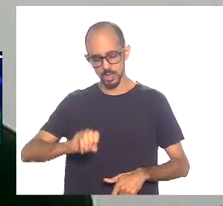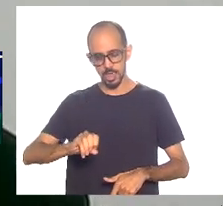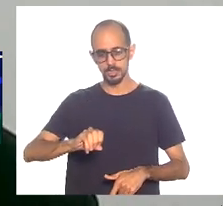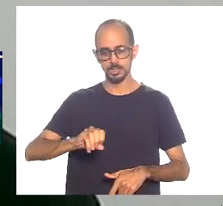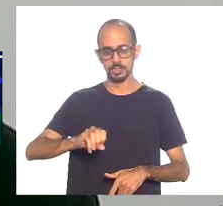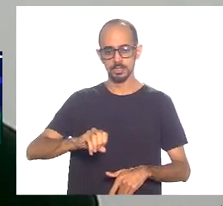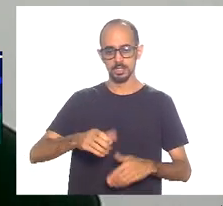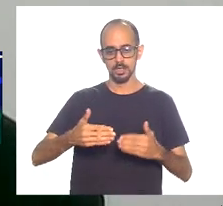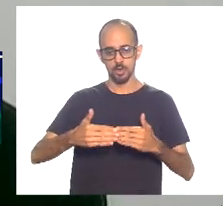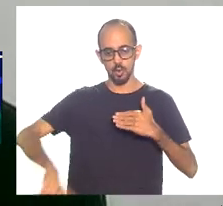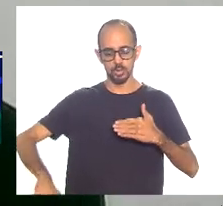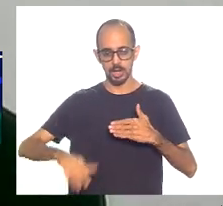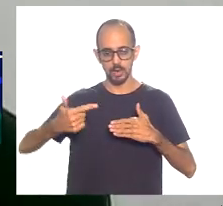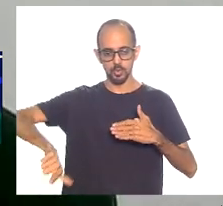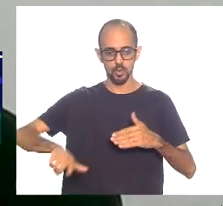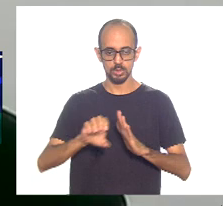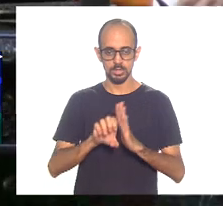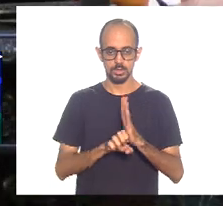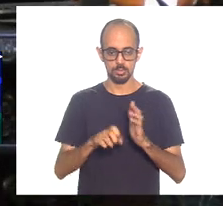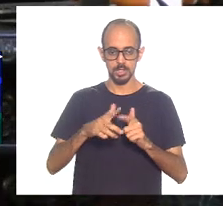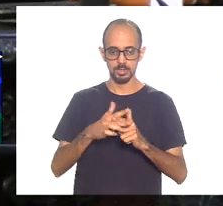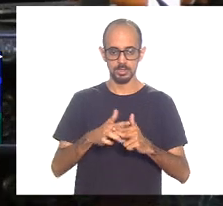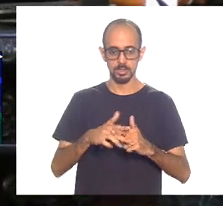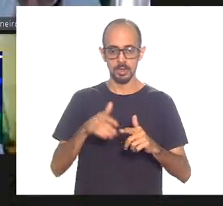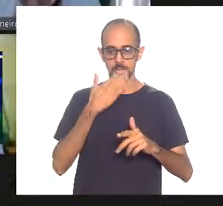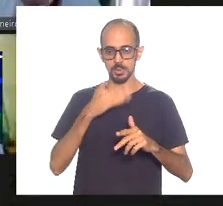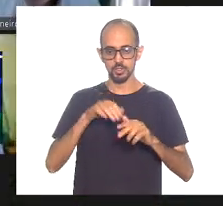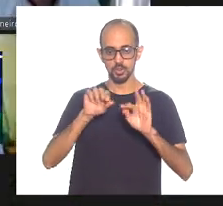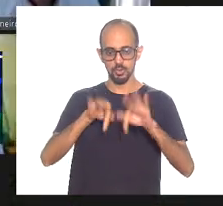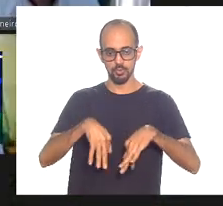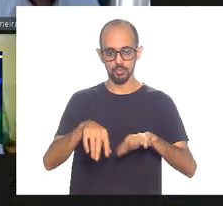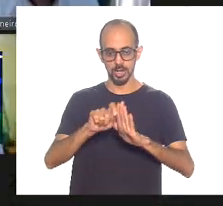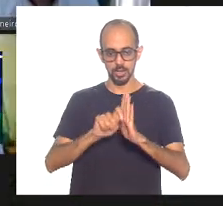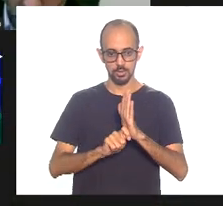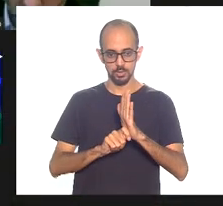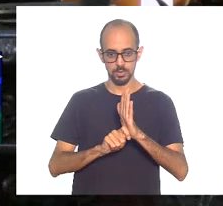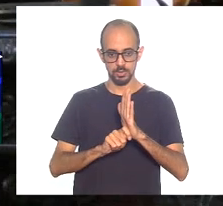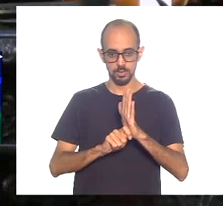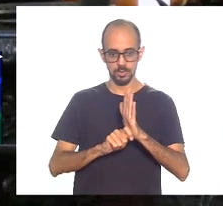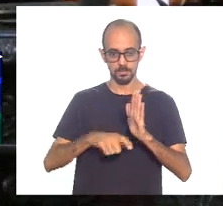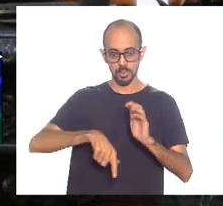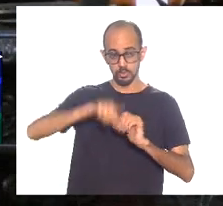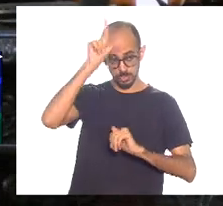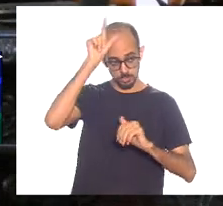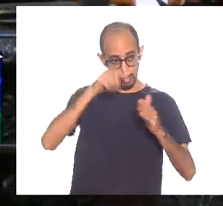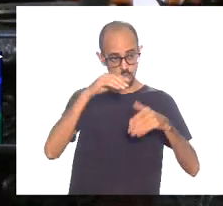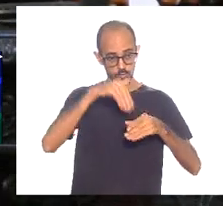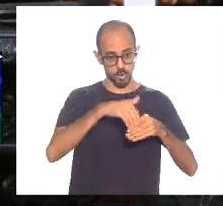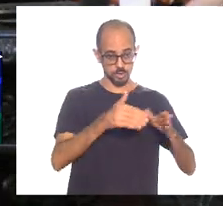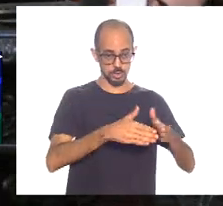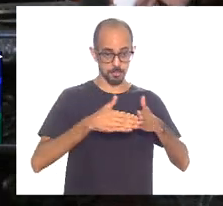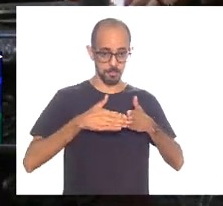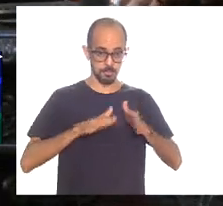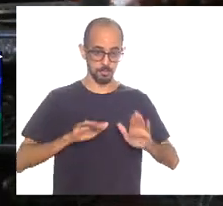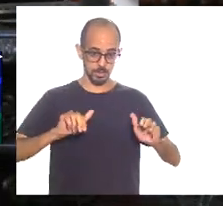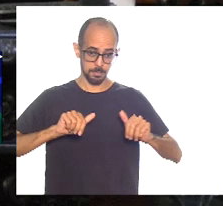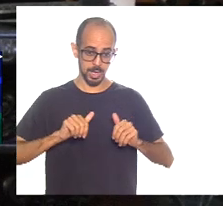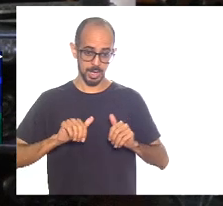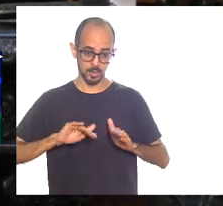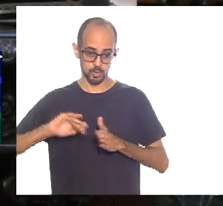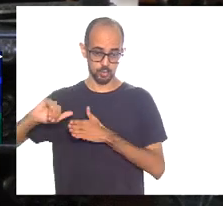concluindo o substitutivo podendo falar final de redação sobre o teste pode separar Deputado Luiz Paulo